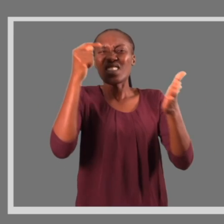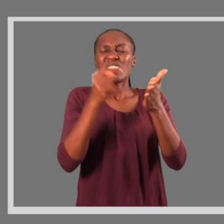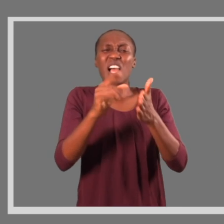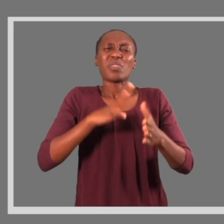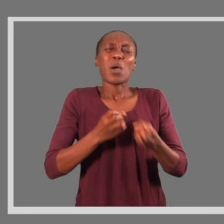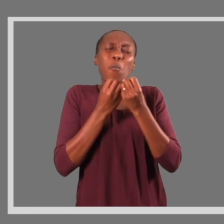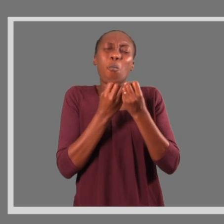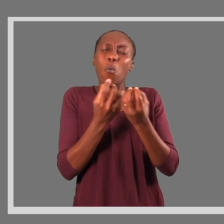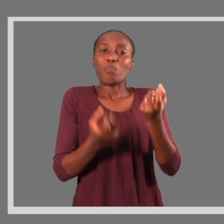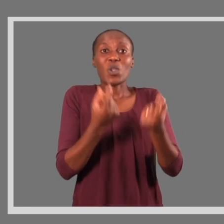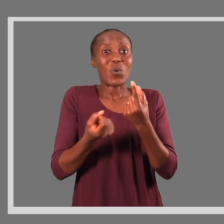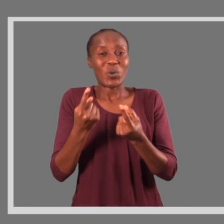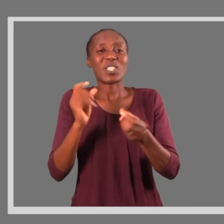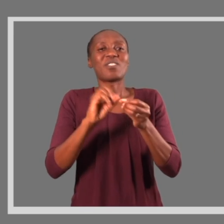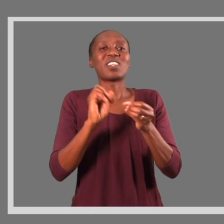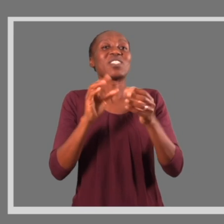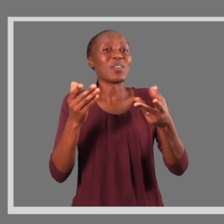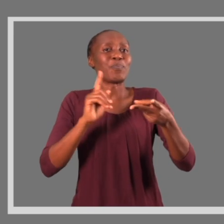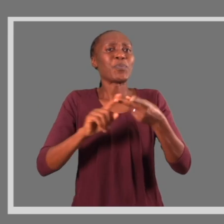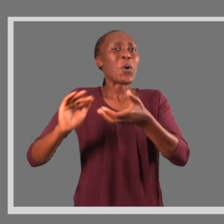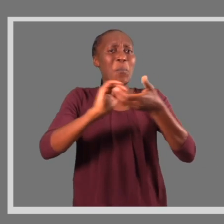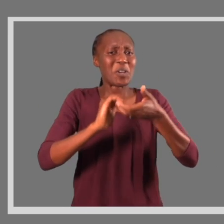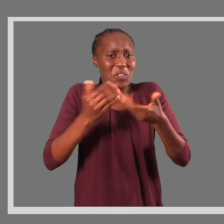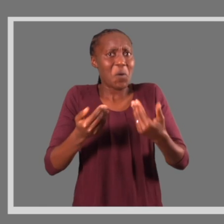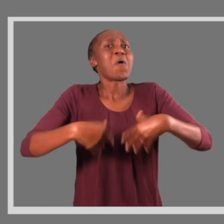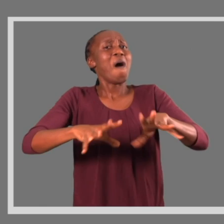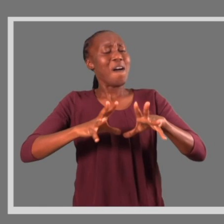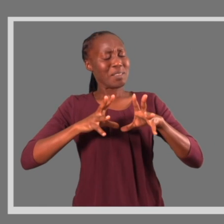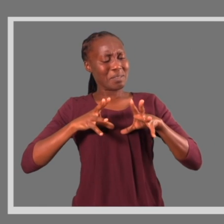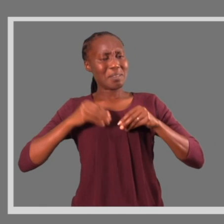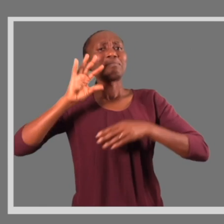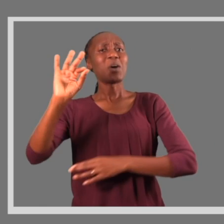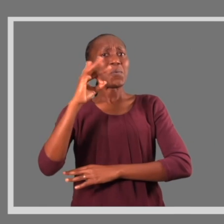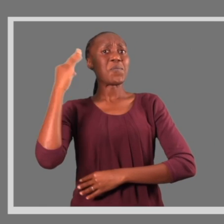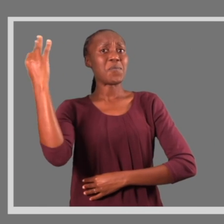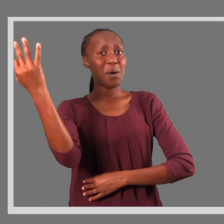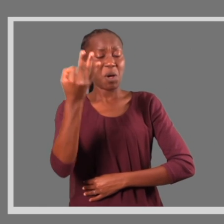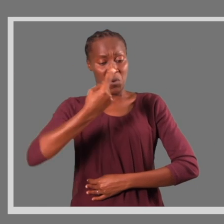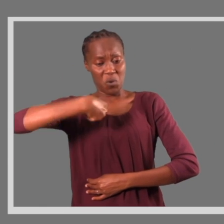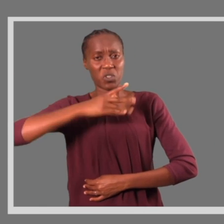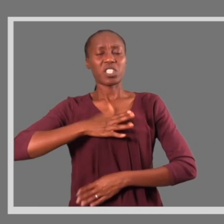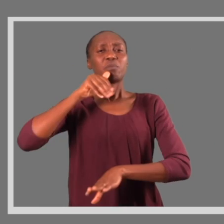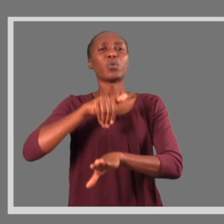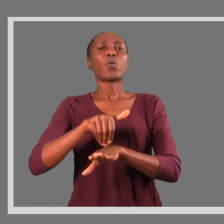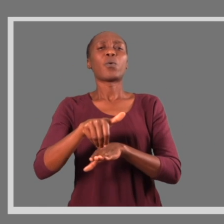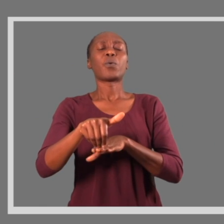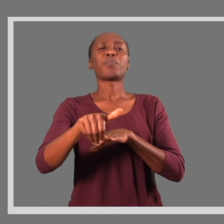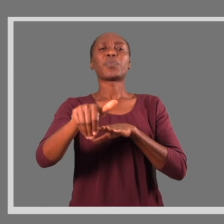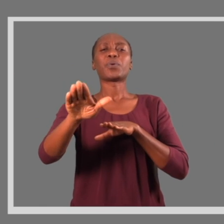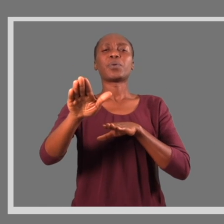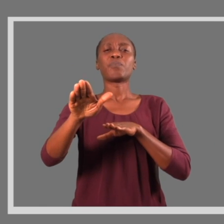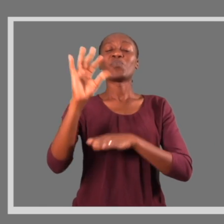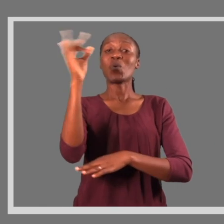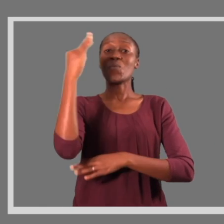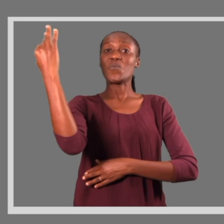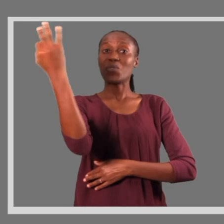muita coisa que está a ser feita. Os parceiros voltaram a acreditar no FAMODE. Então, nós queremos continuar com